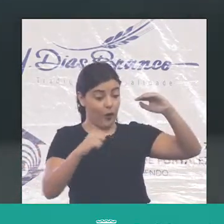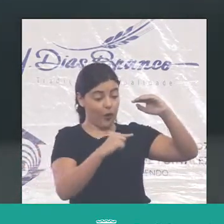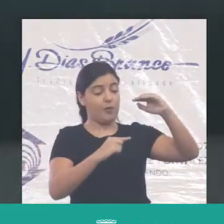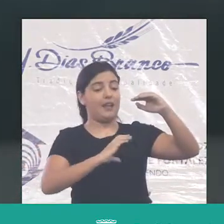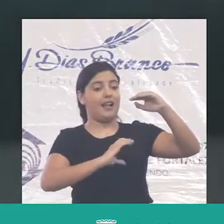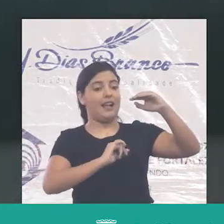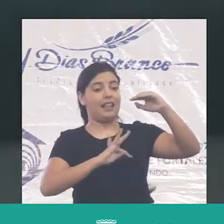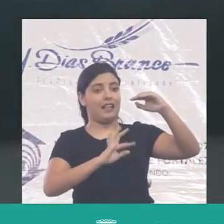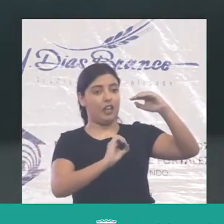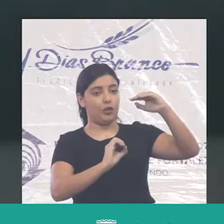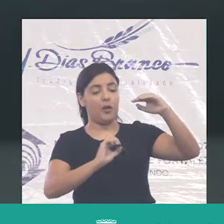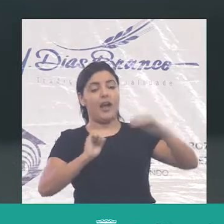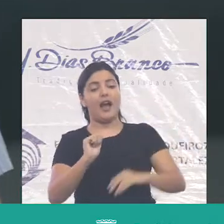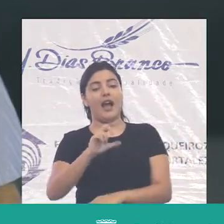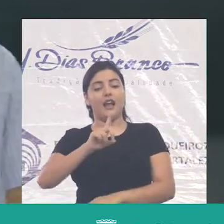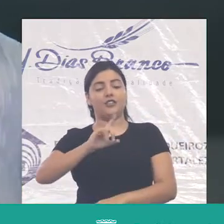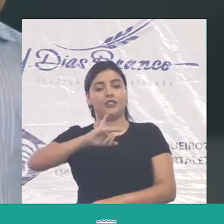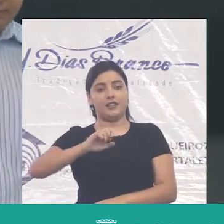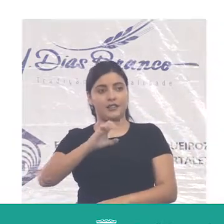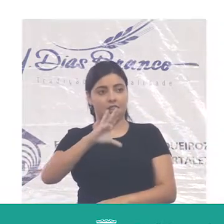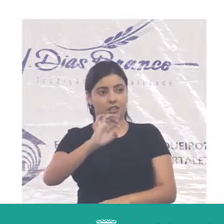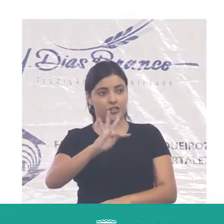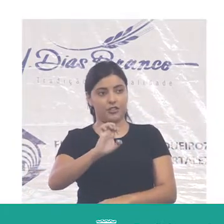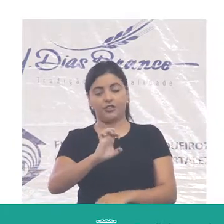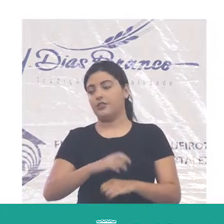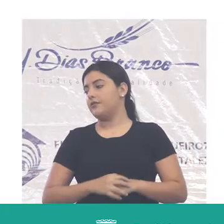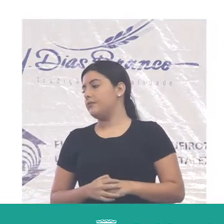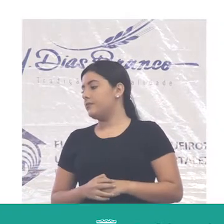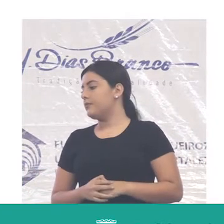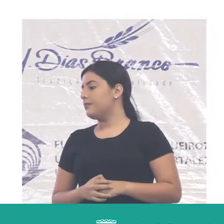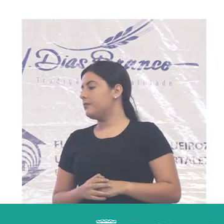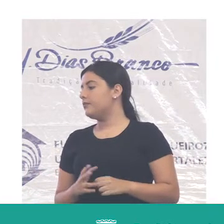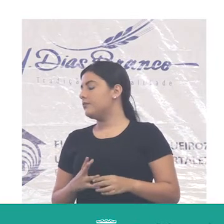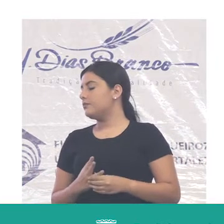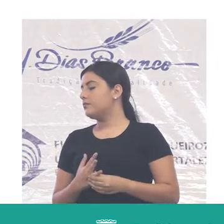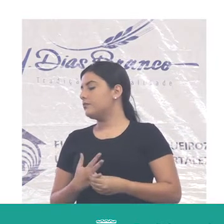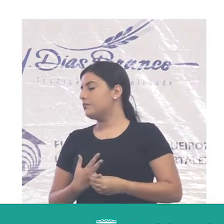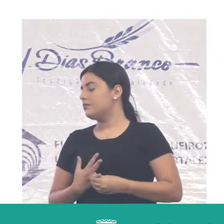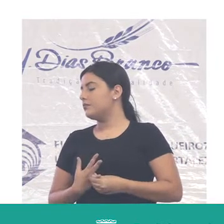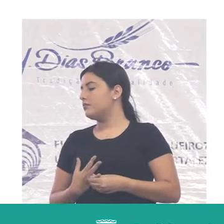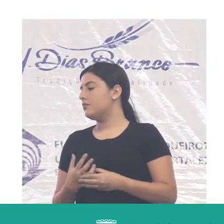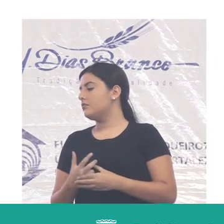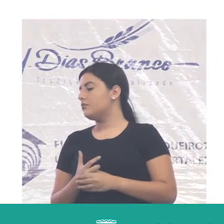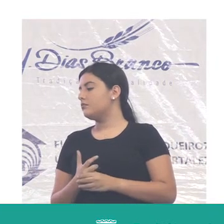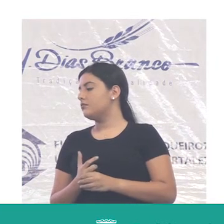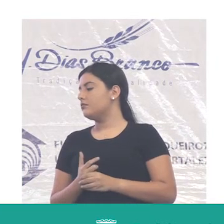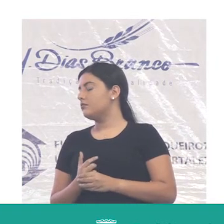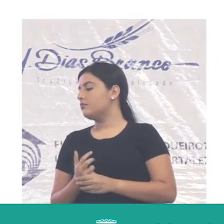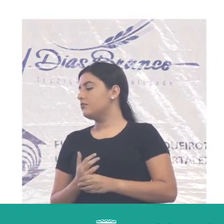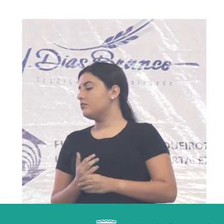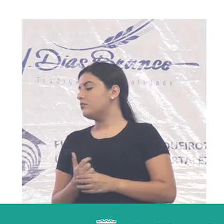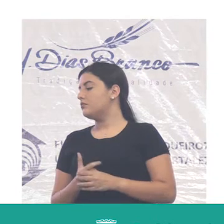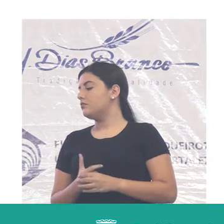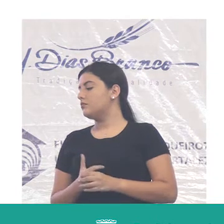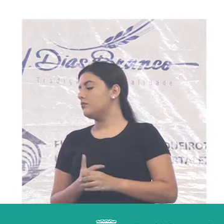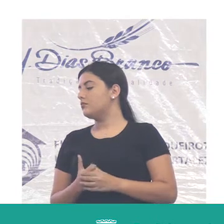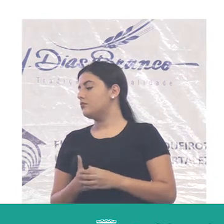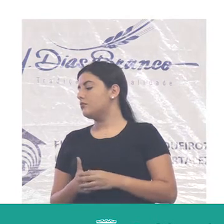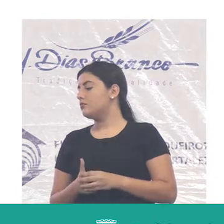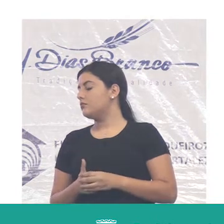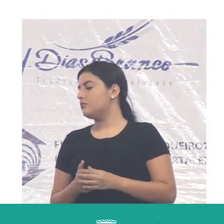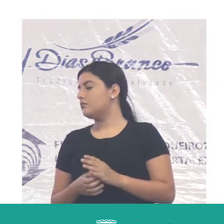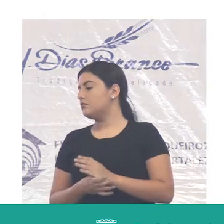para essa mesma figura que vocês estão vendo aí. Opa. Tá aí, eu vou olhar para essa mesma figura que vocês estão vendo. Só que eu